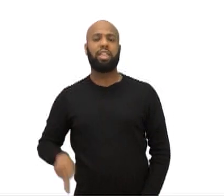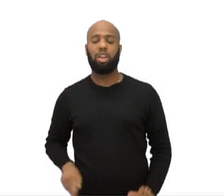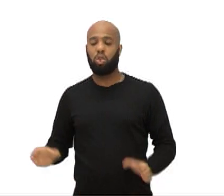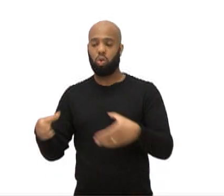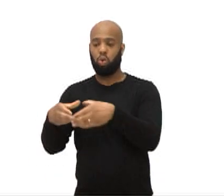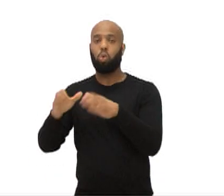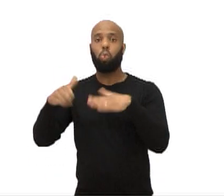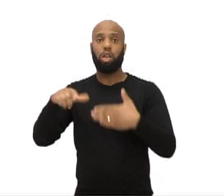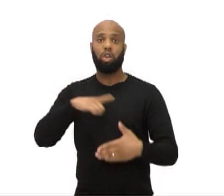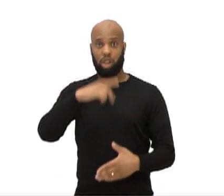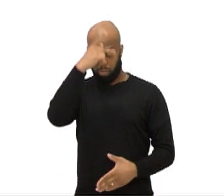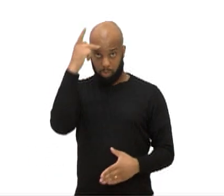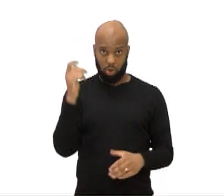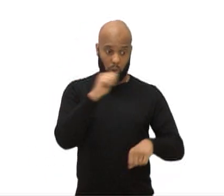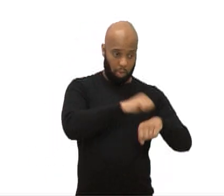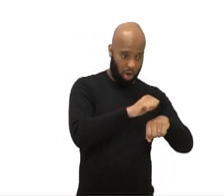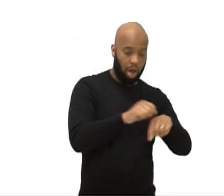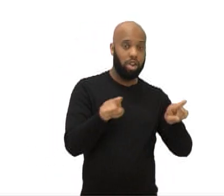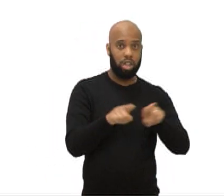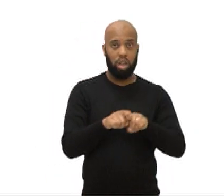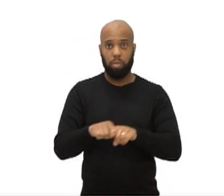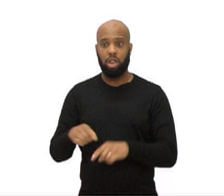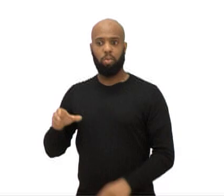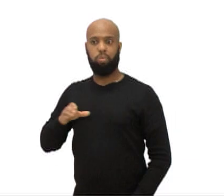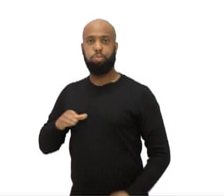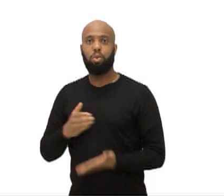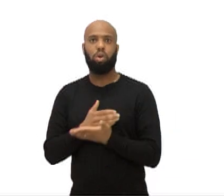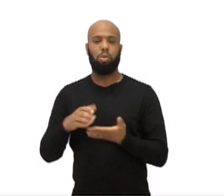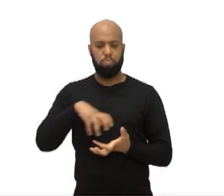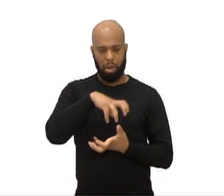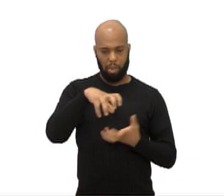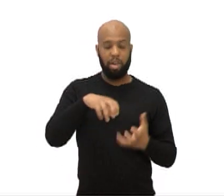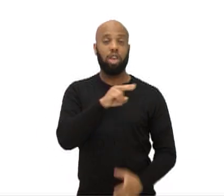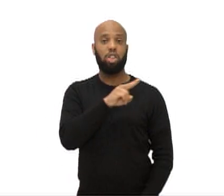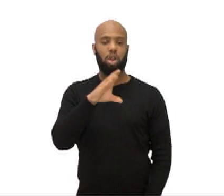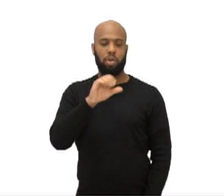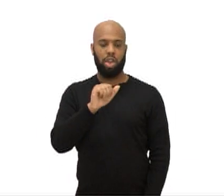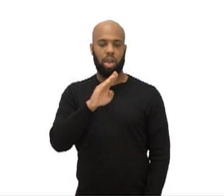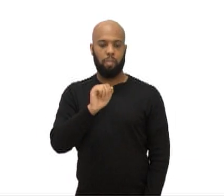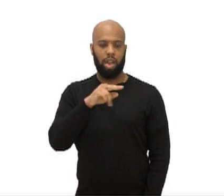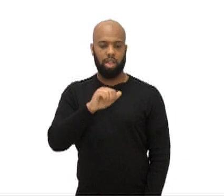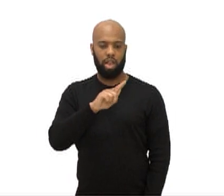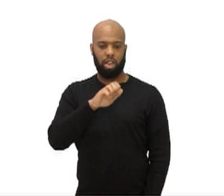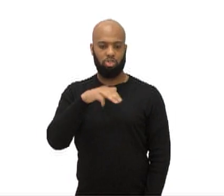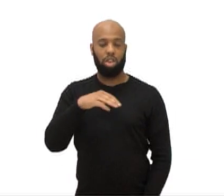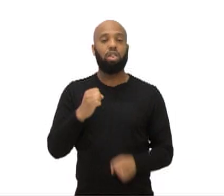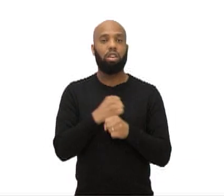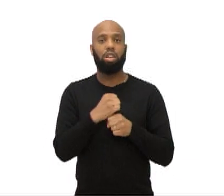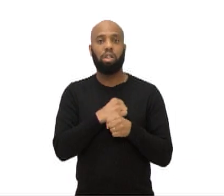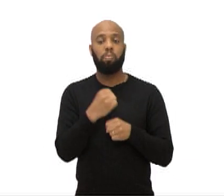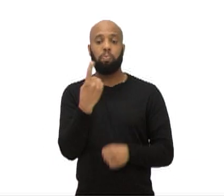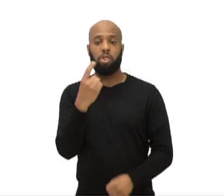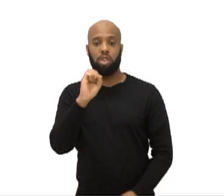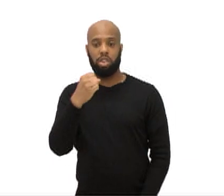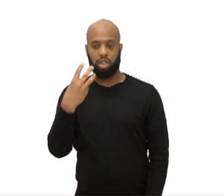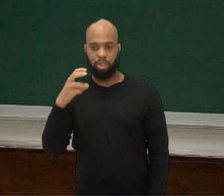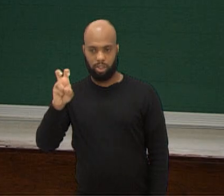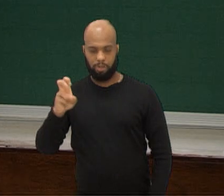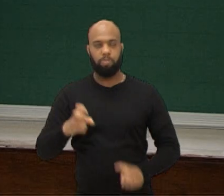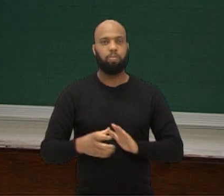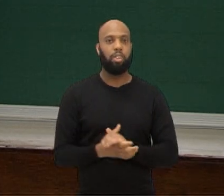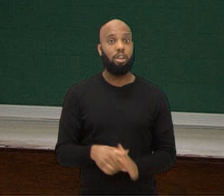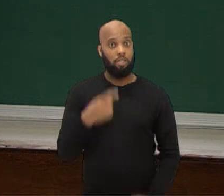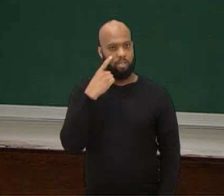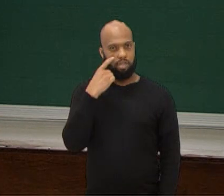levaram ricos e pobres ao começo da rebelião, conhecida como cabanagem em 1835. Olha